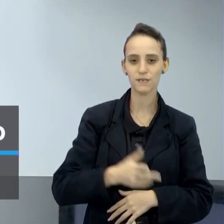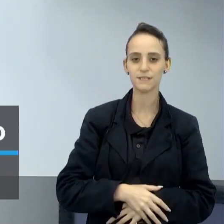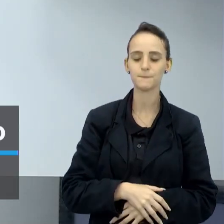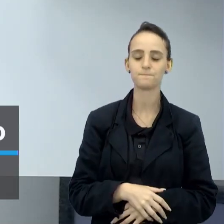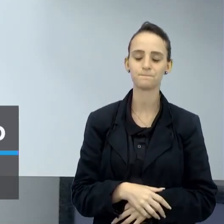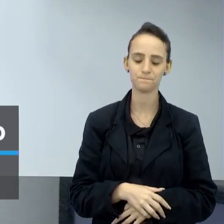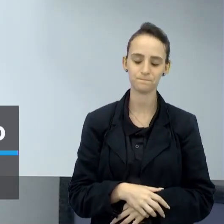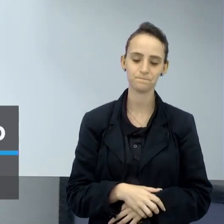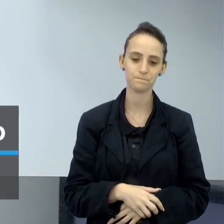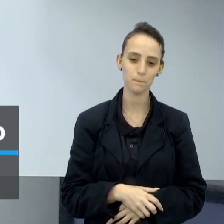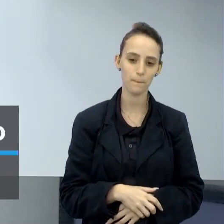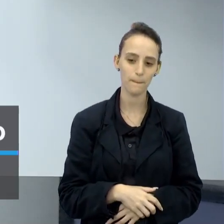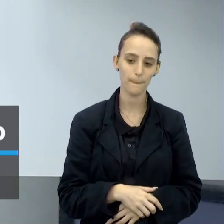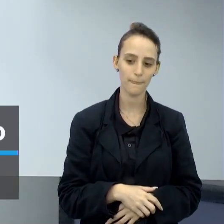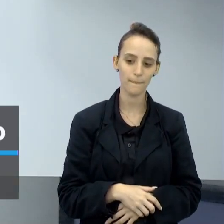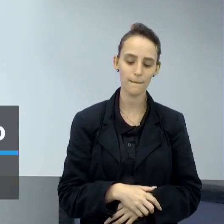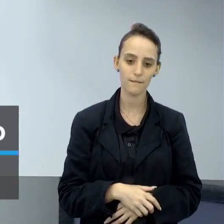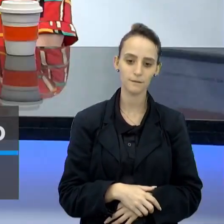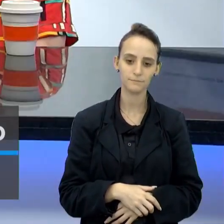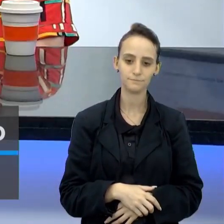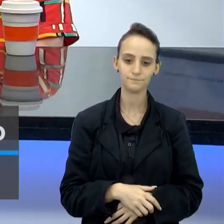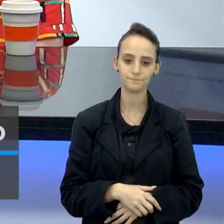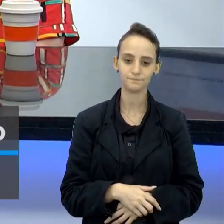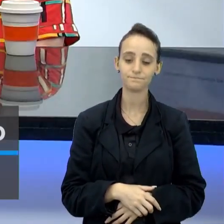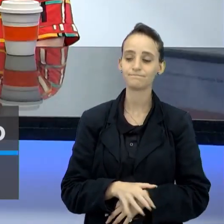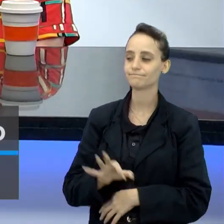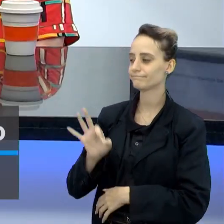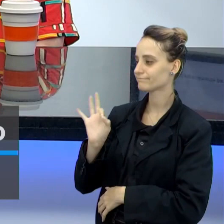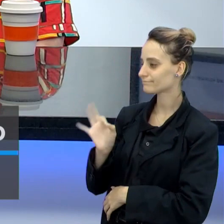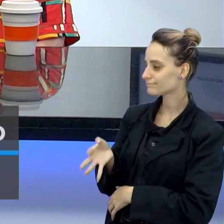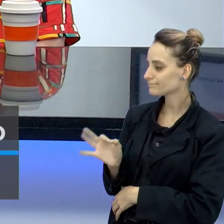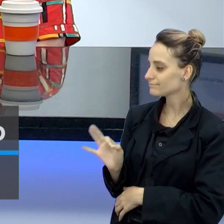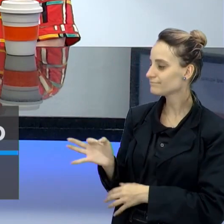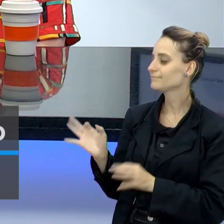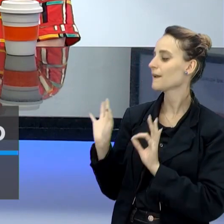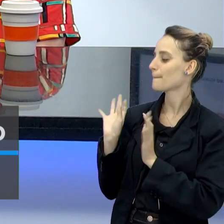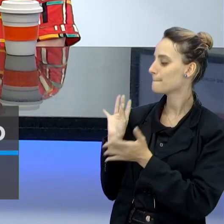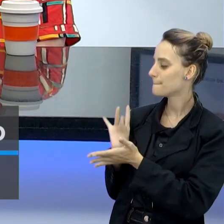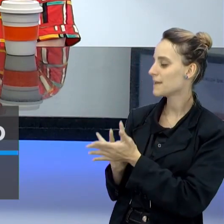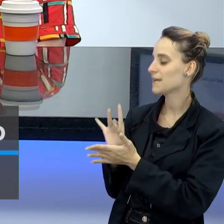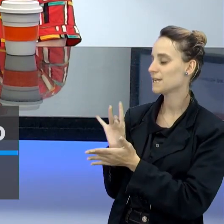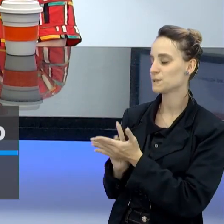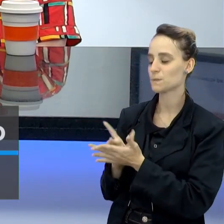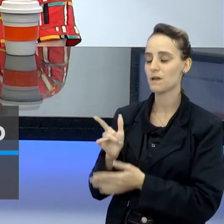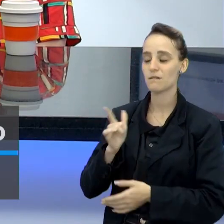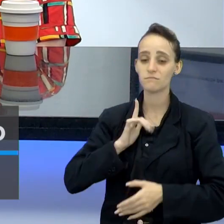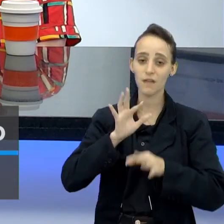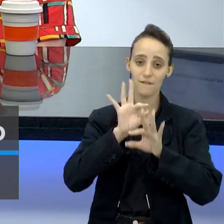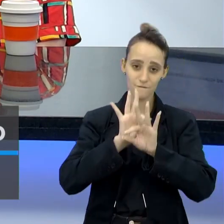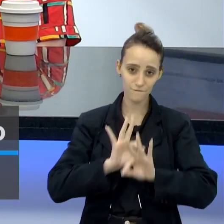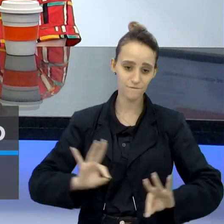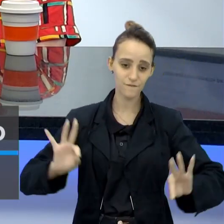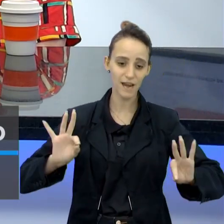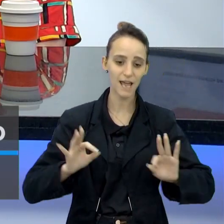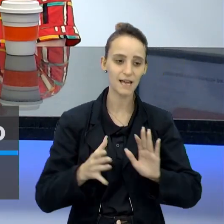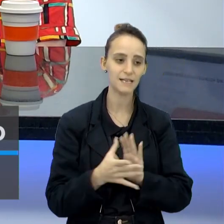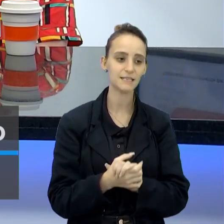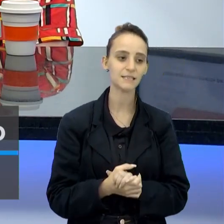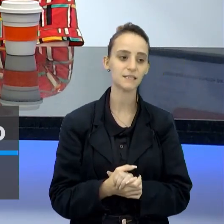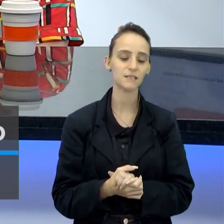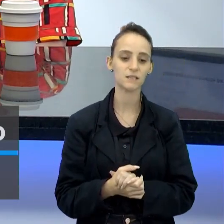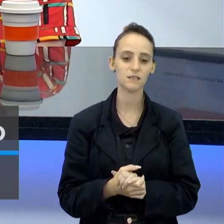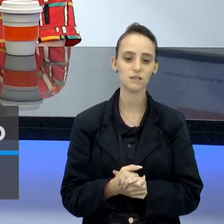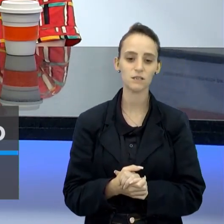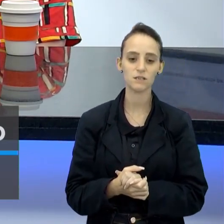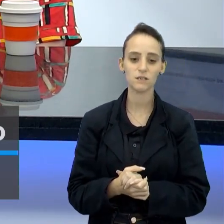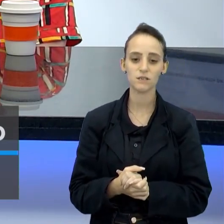de metamorfoses, né? Acontecendo. Incrível, Ju, porque a gente tem uma frase, né, que chega no domínio popular